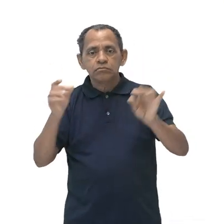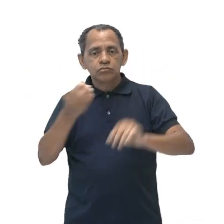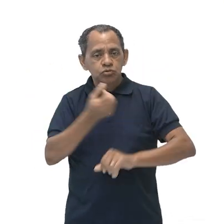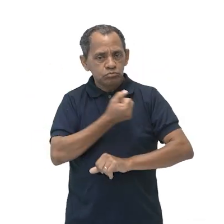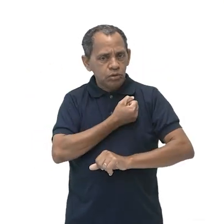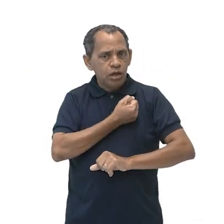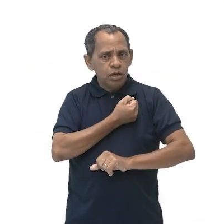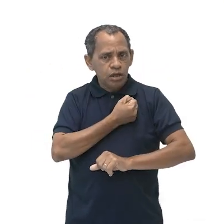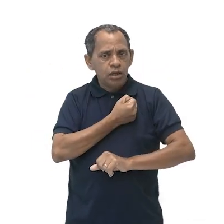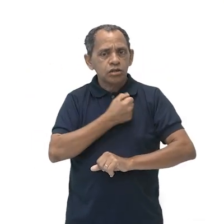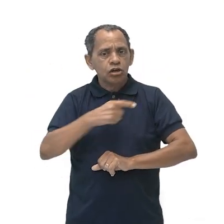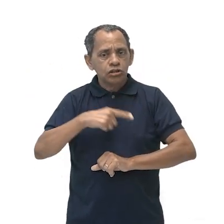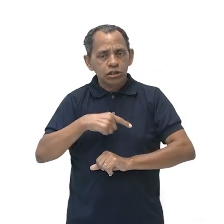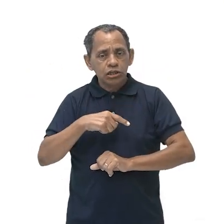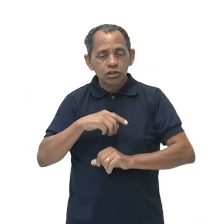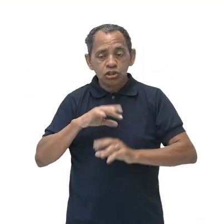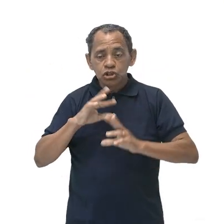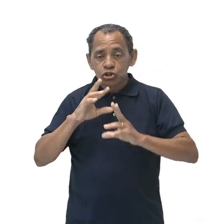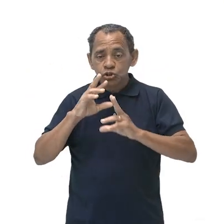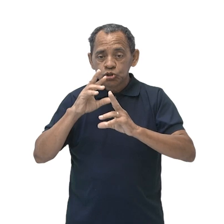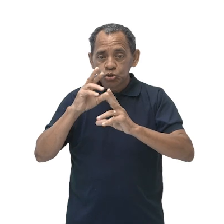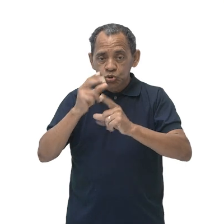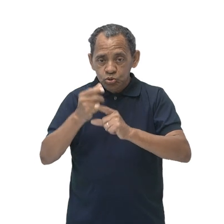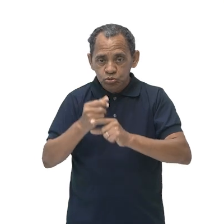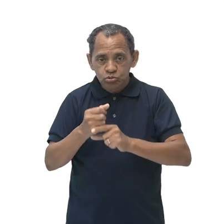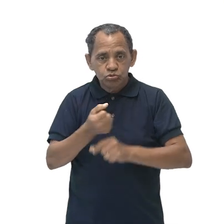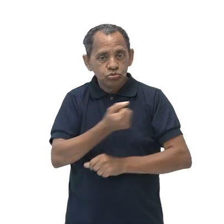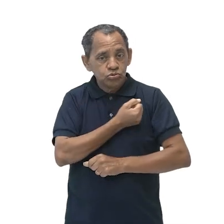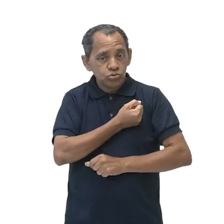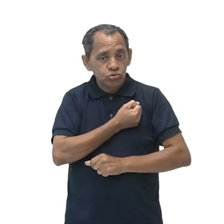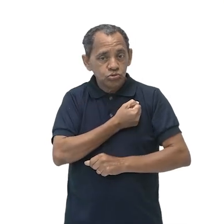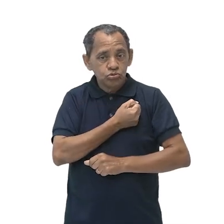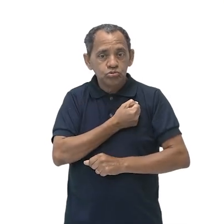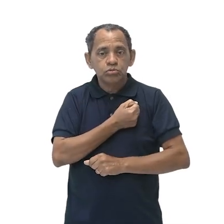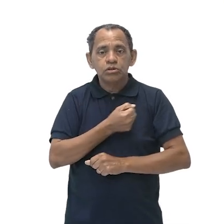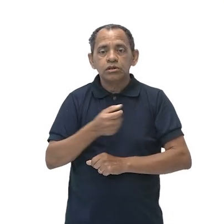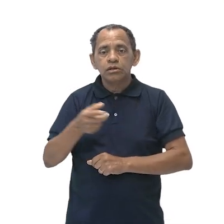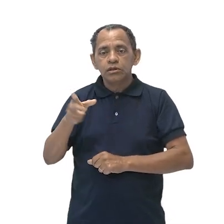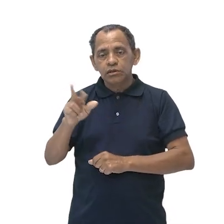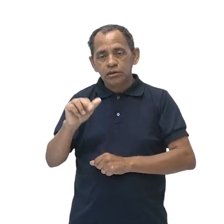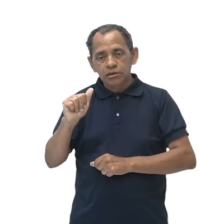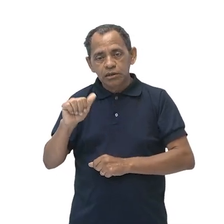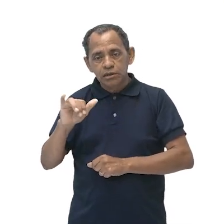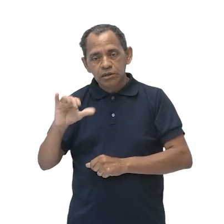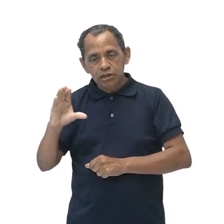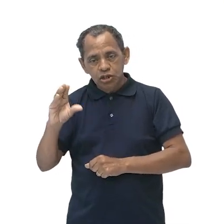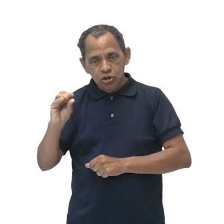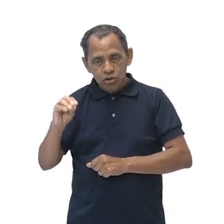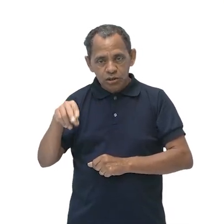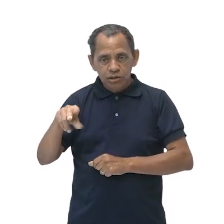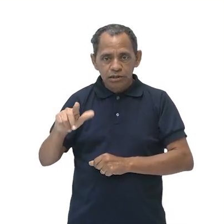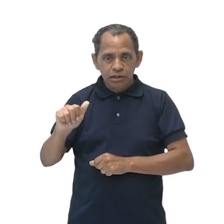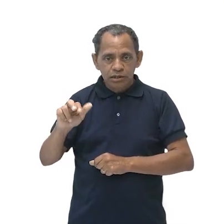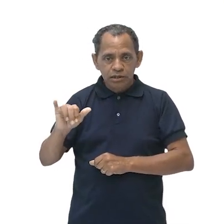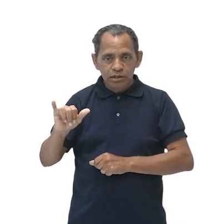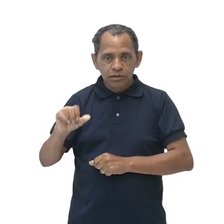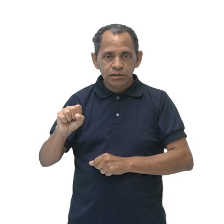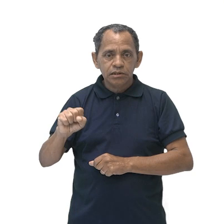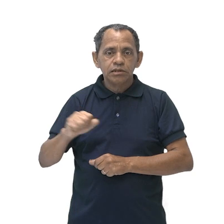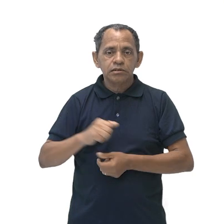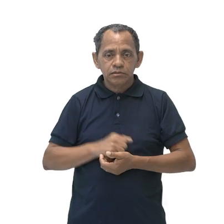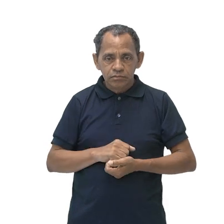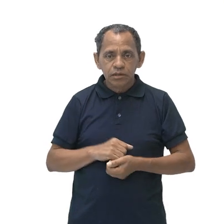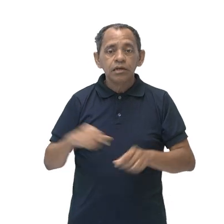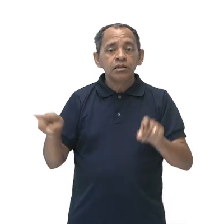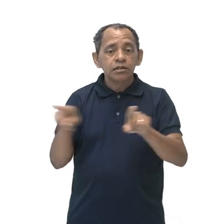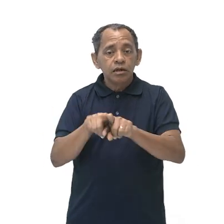trabalho todos os números racionais, beleza? Então, essa aqui foi só uma ideia, mas da mesma forma